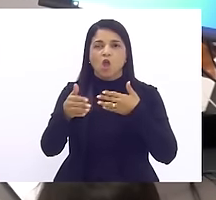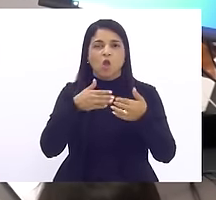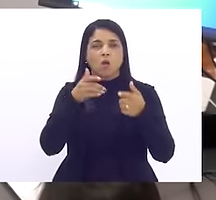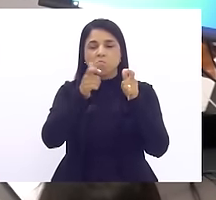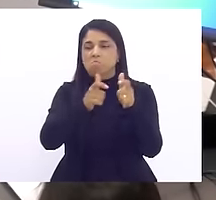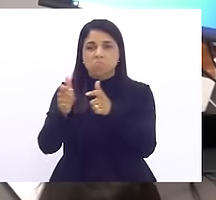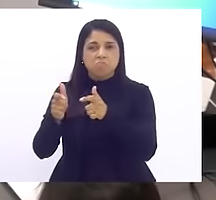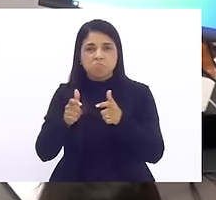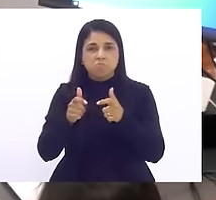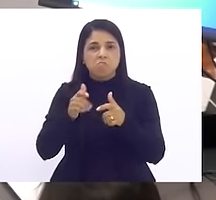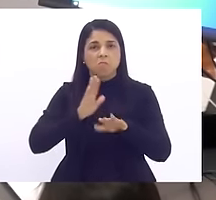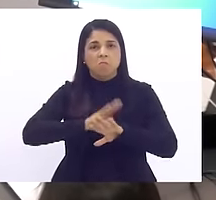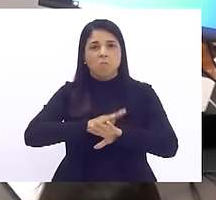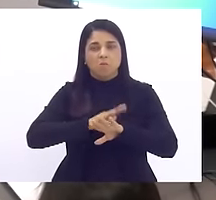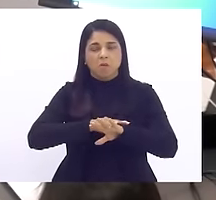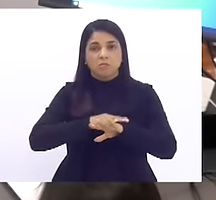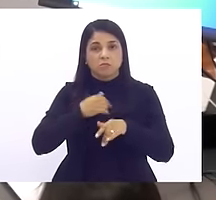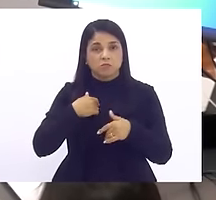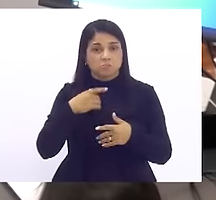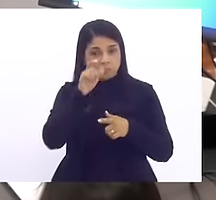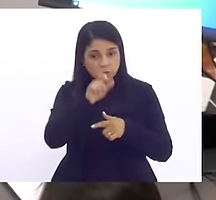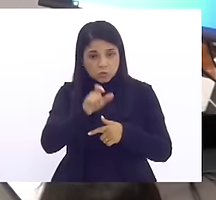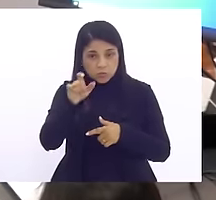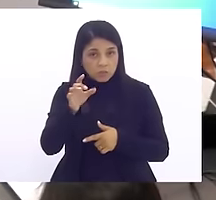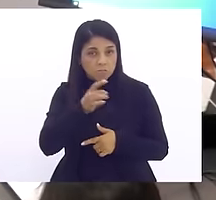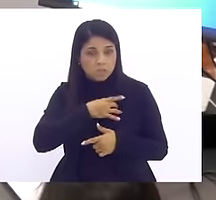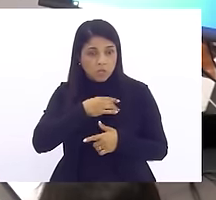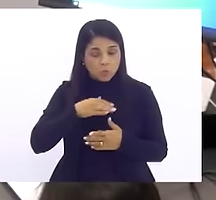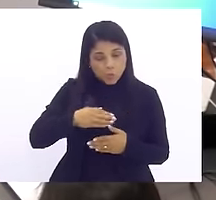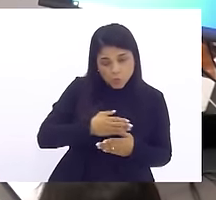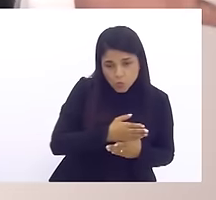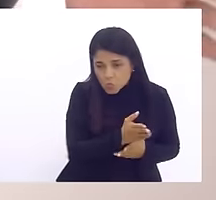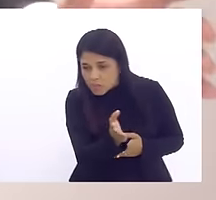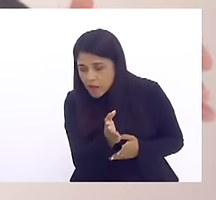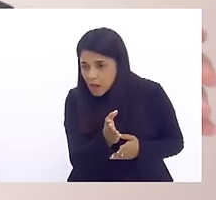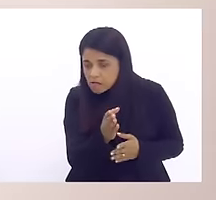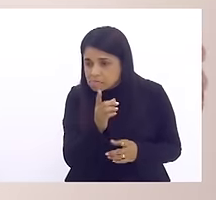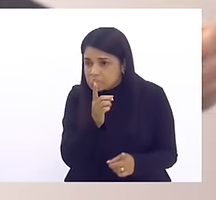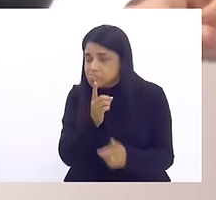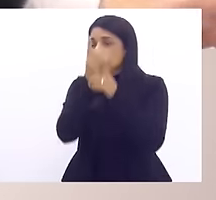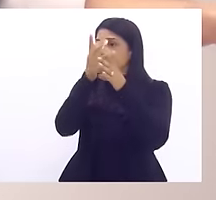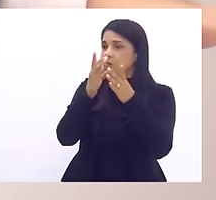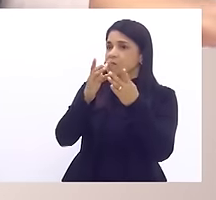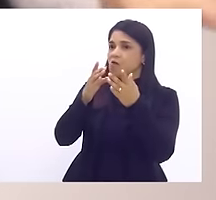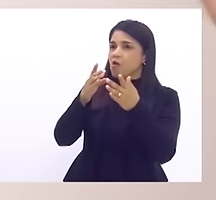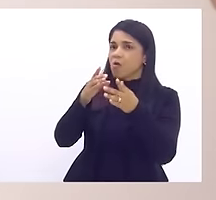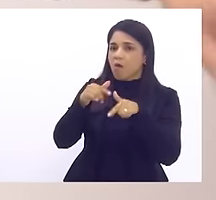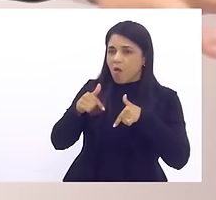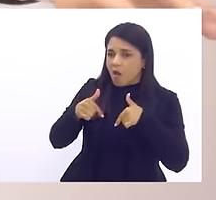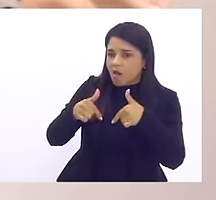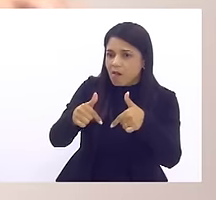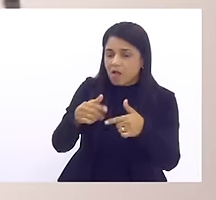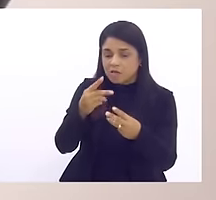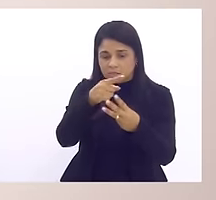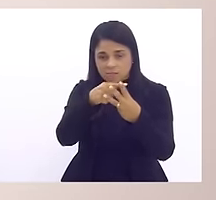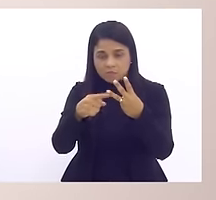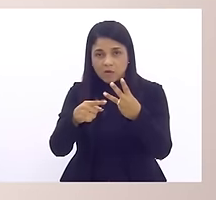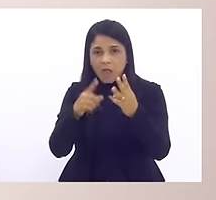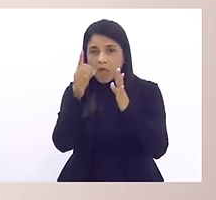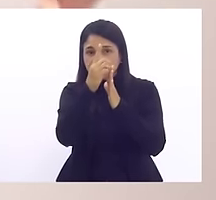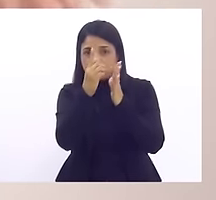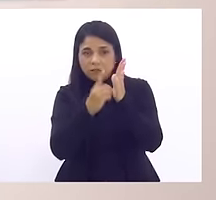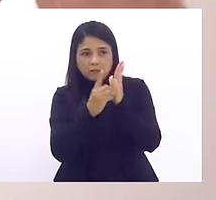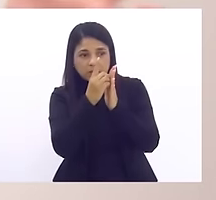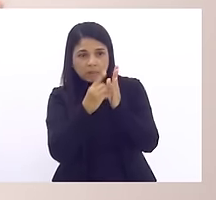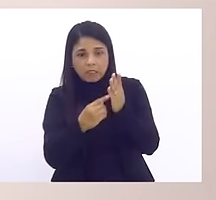ficar que as pessoas hoje têm medo ela passa numa curva de repente tem uma operação lá com três caras do Detran não